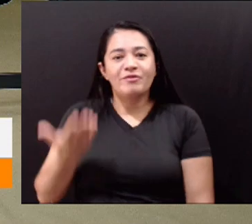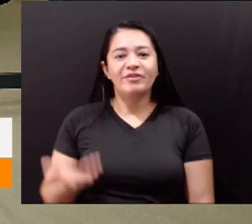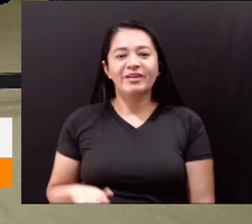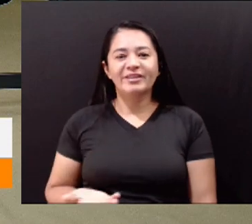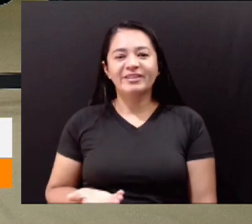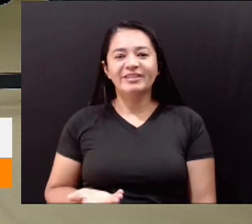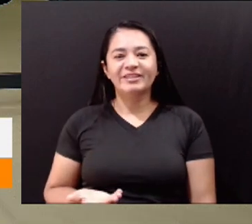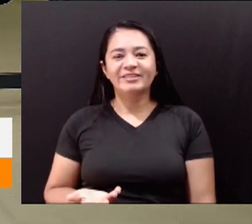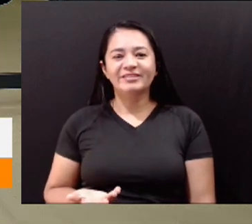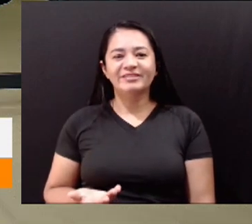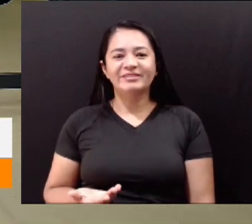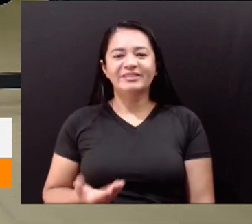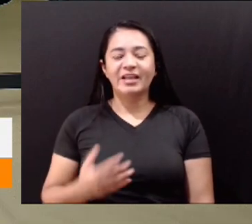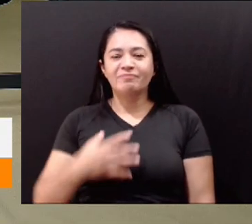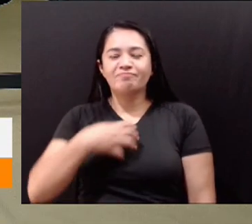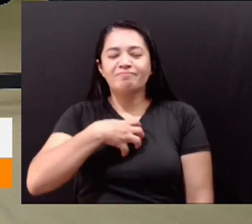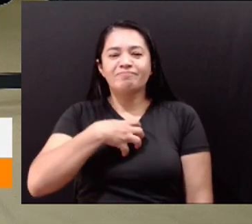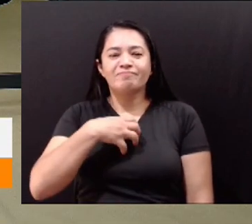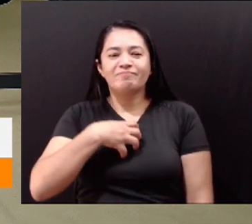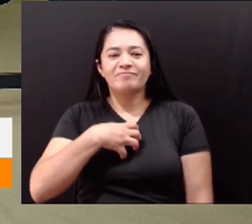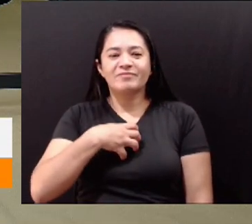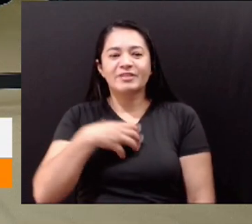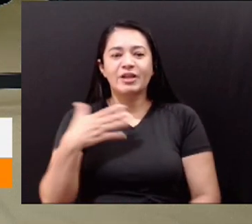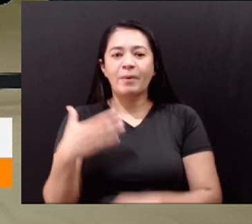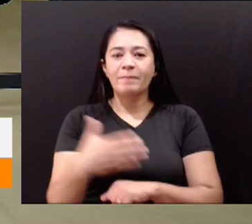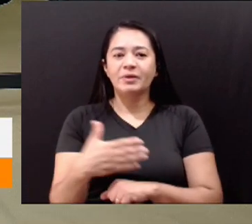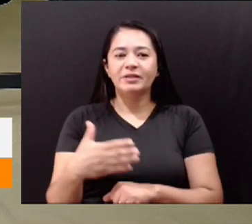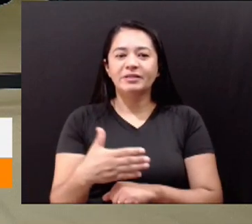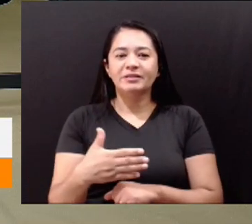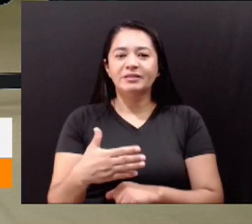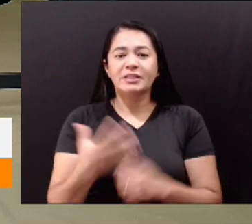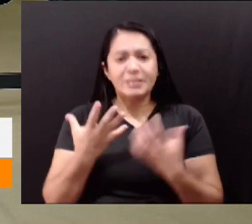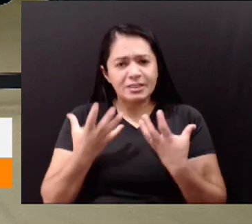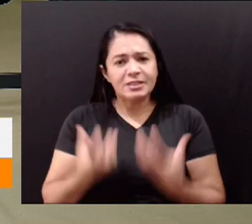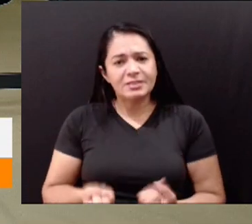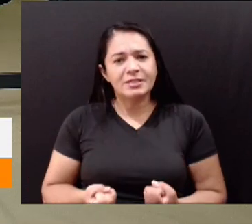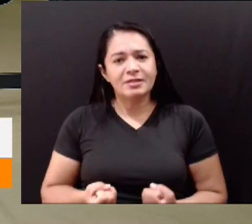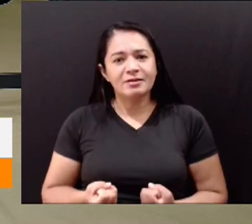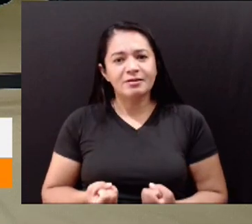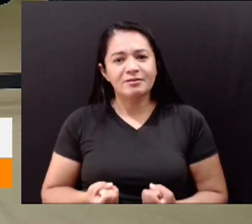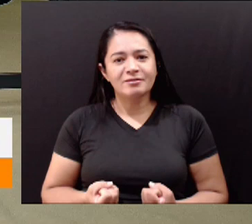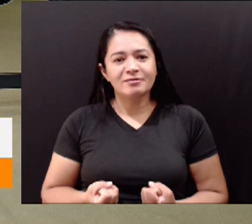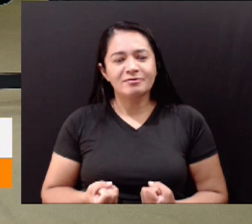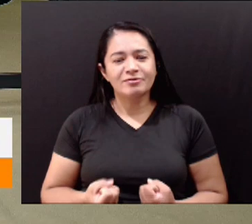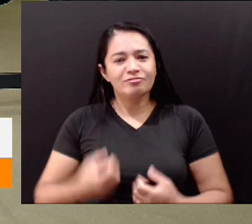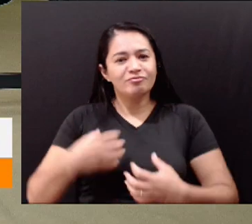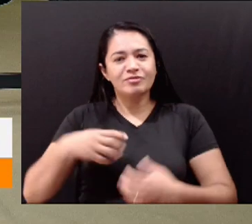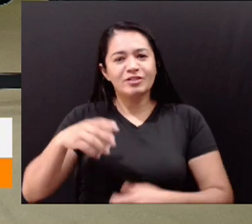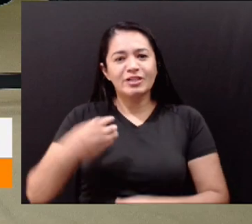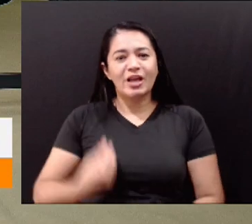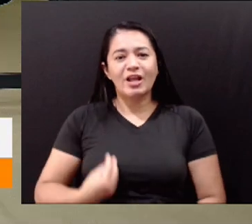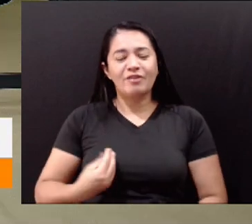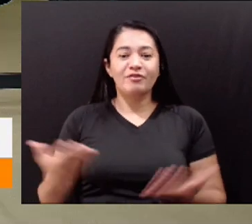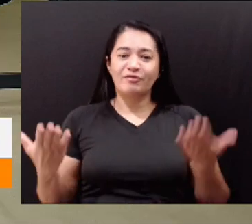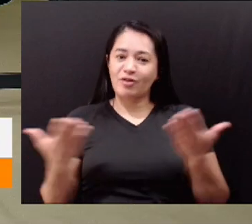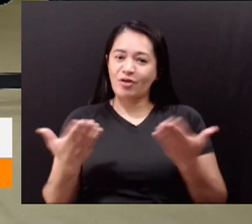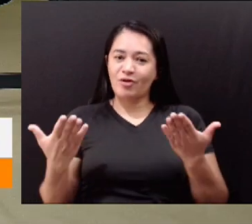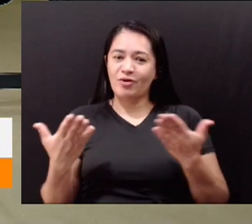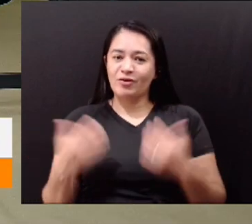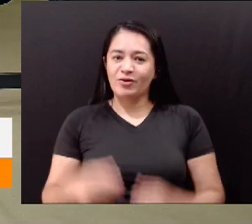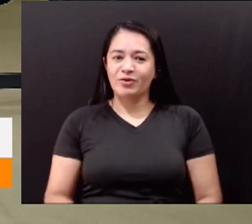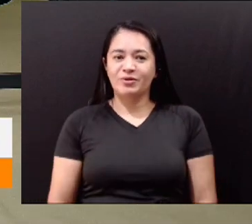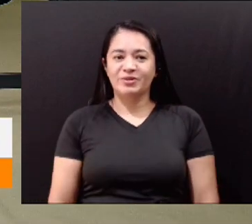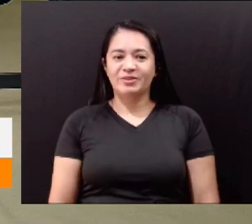de pertencimento e aceitação da situação em que ela vive hoje. É isso. Nossa psicóloga, explica pra